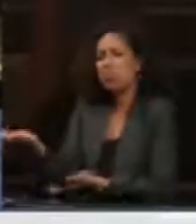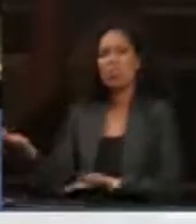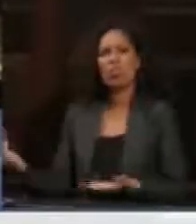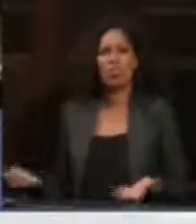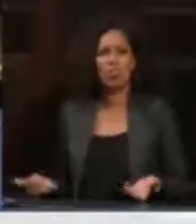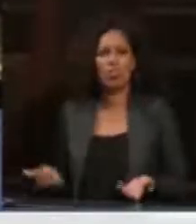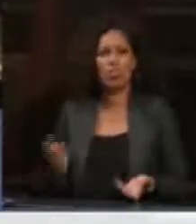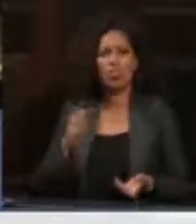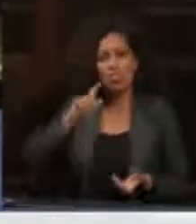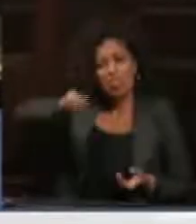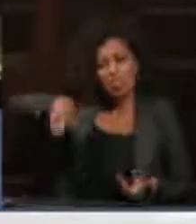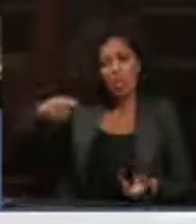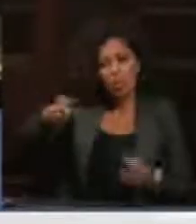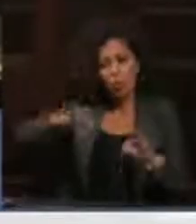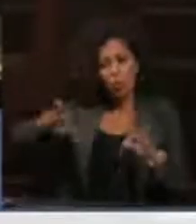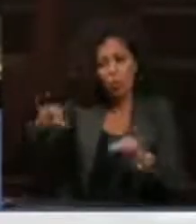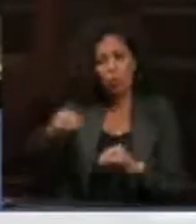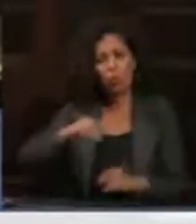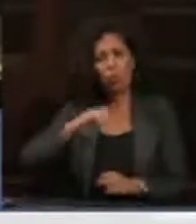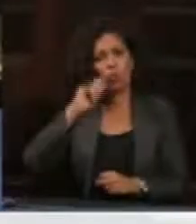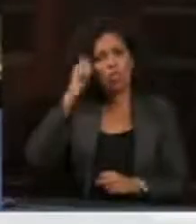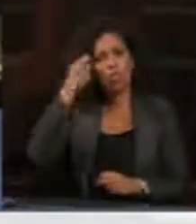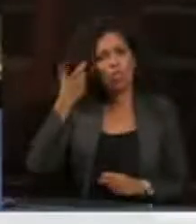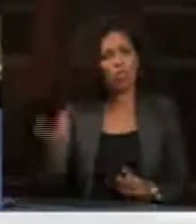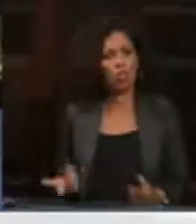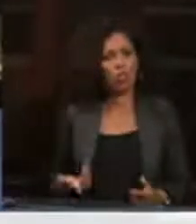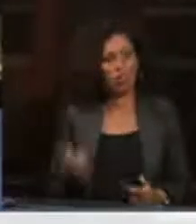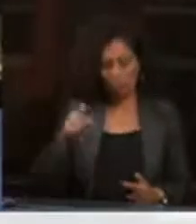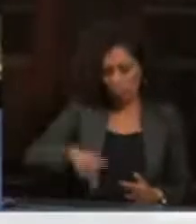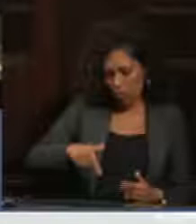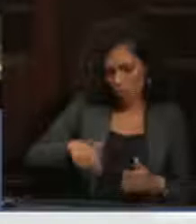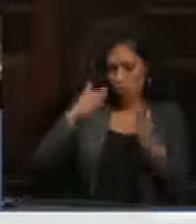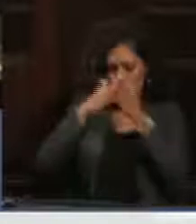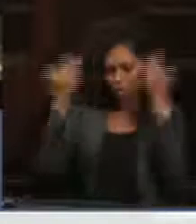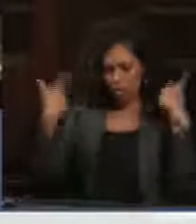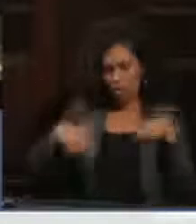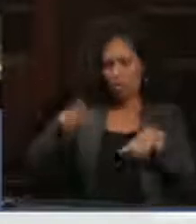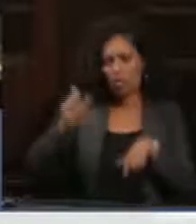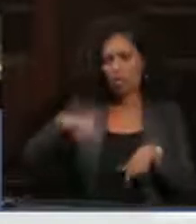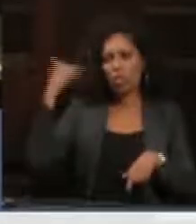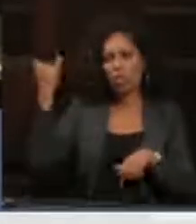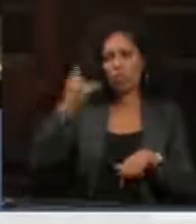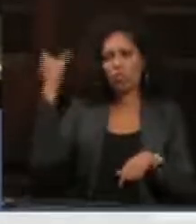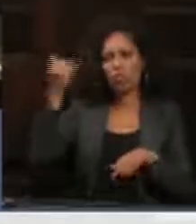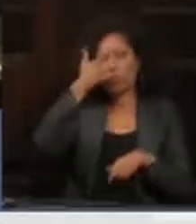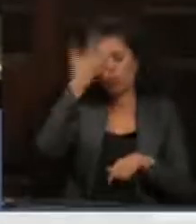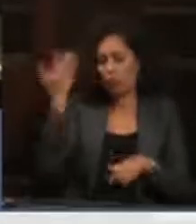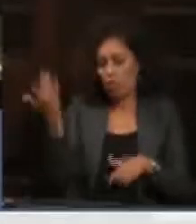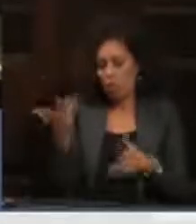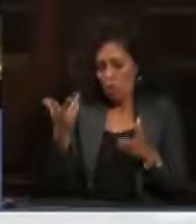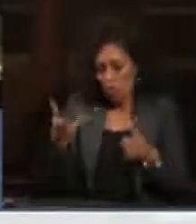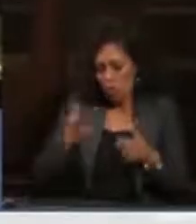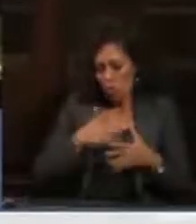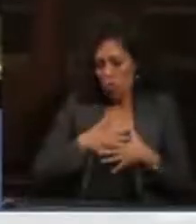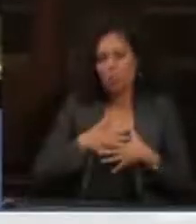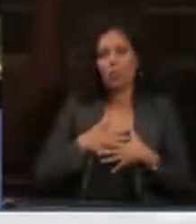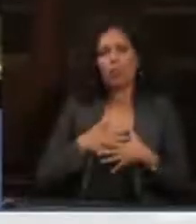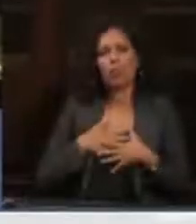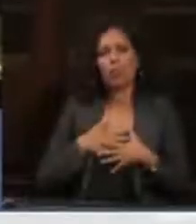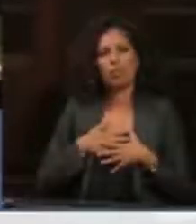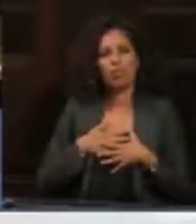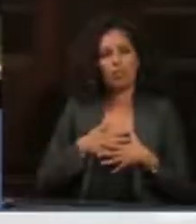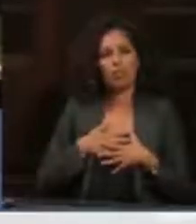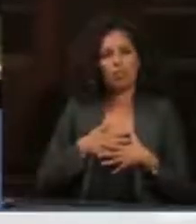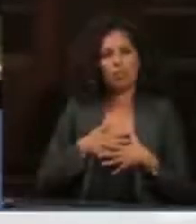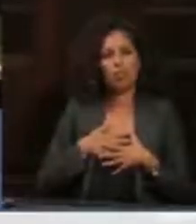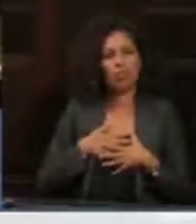capital. Então é importante que nessa casa, pessoas como eu,